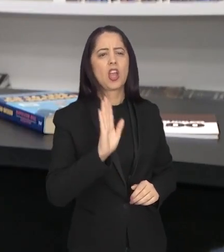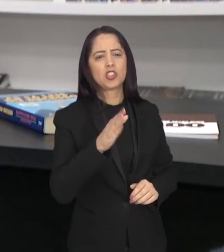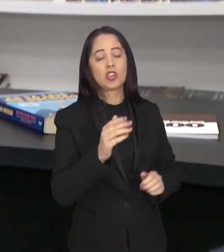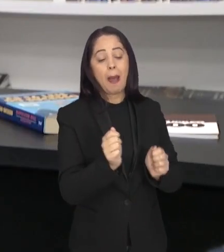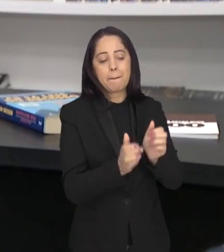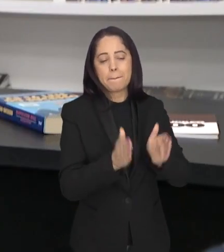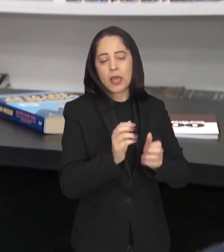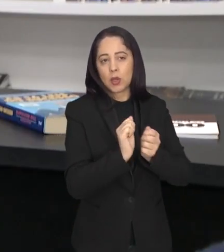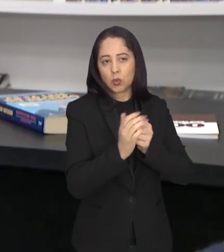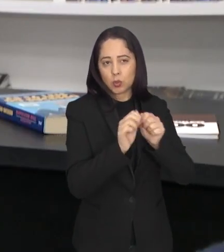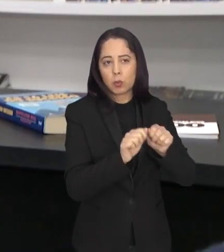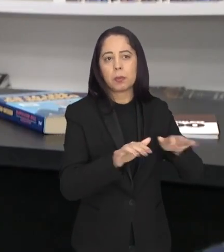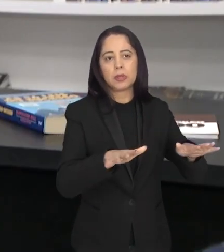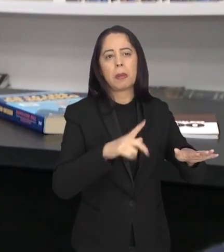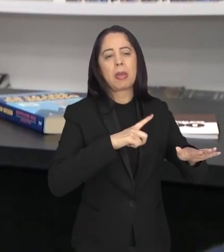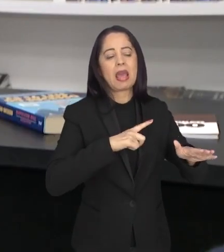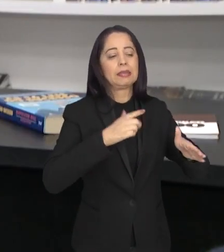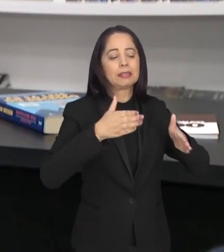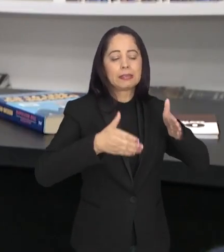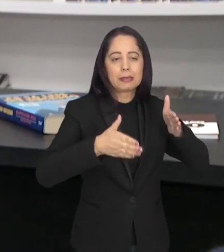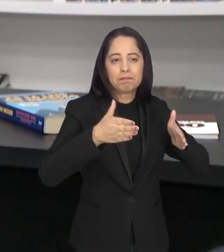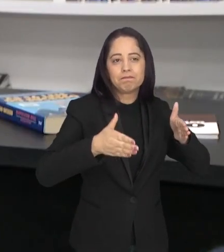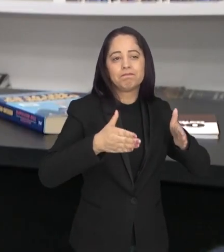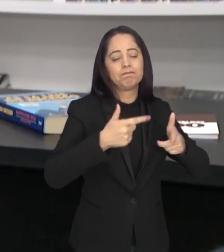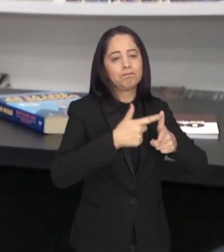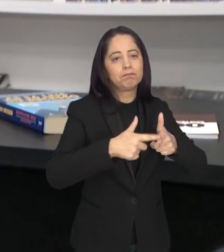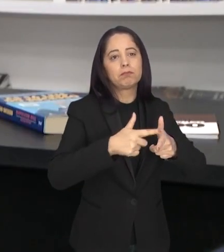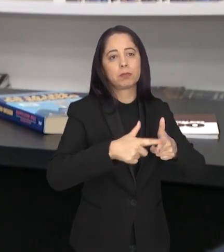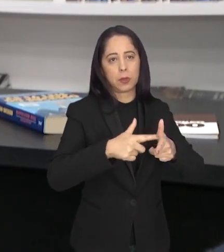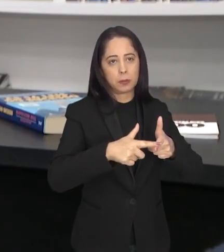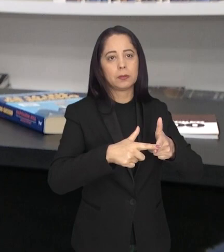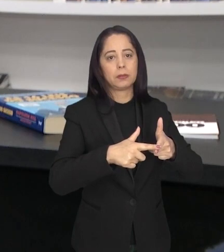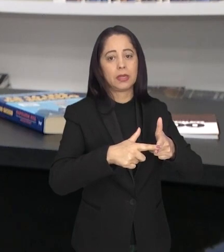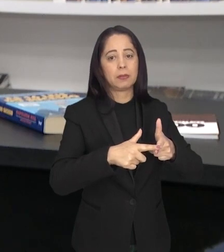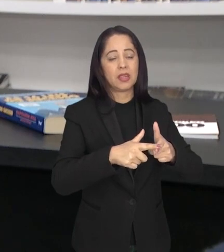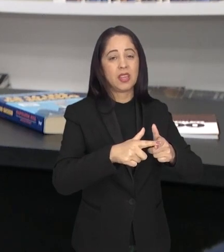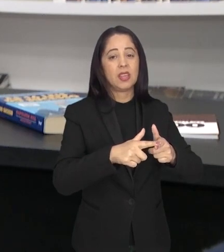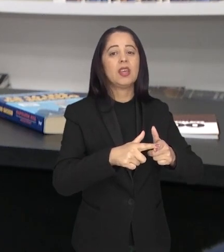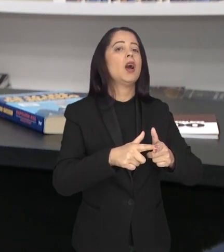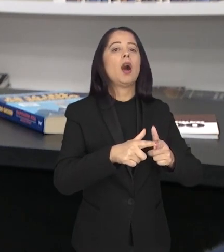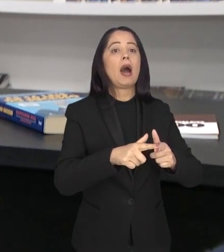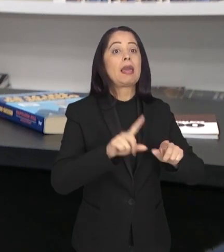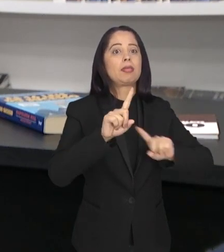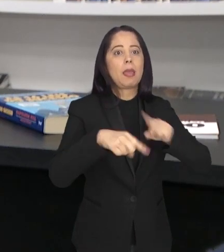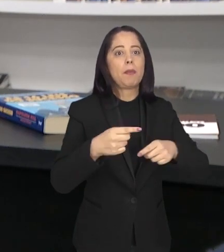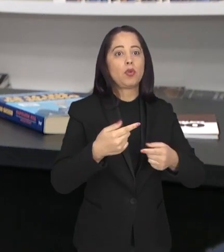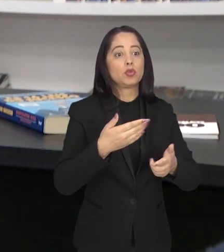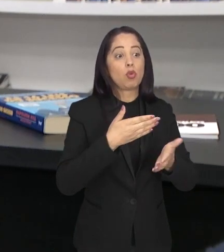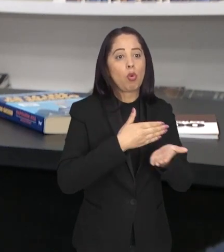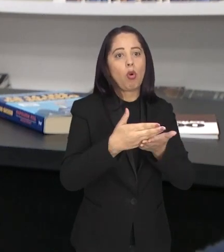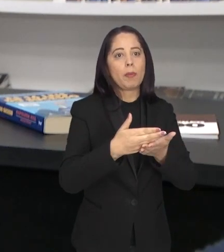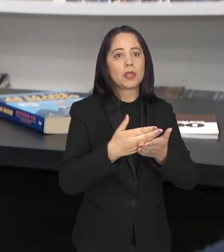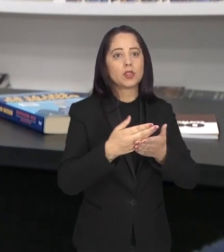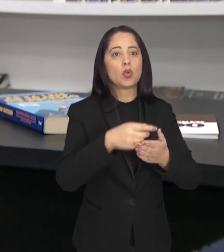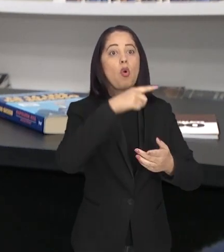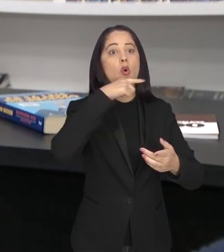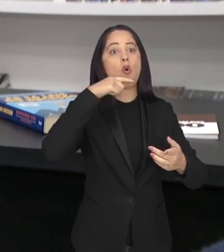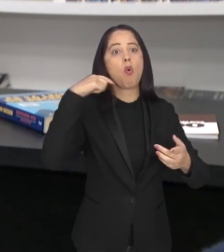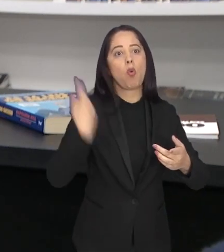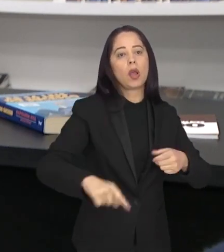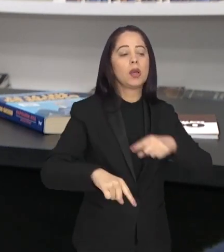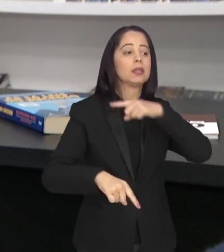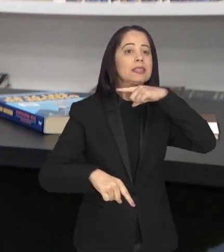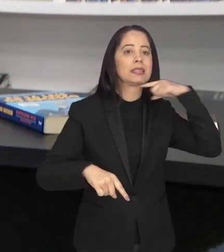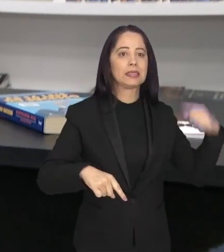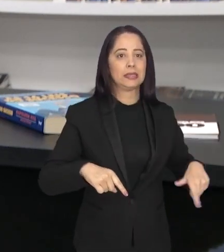aí o problema da pandemia, que afetou o mundo como um todo, e logo no final da pandemia começou a guerra da Ucrânia, junto